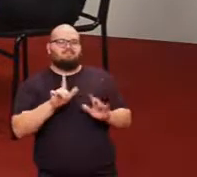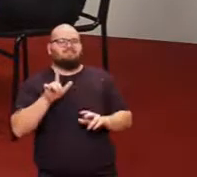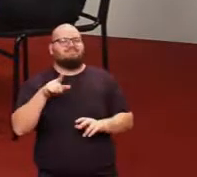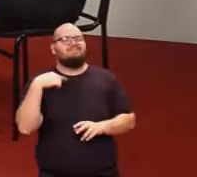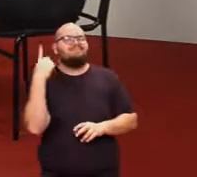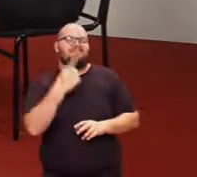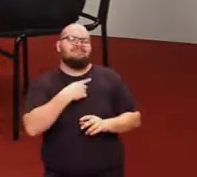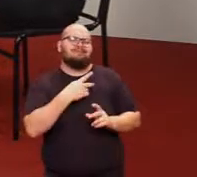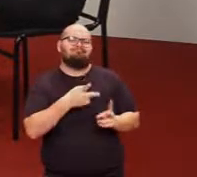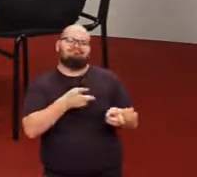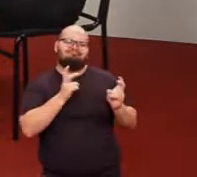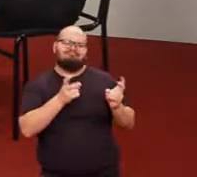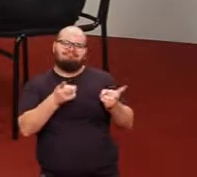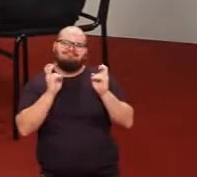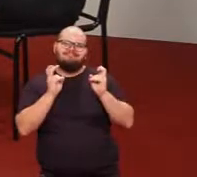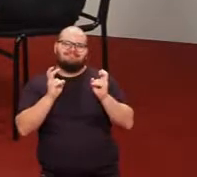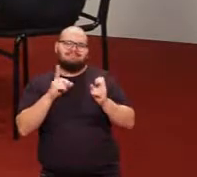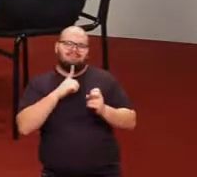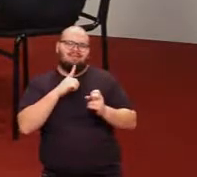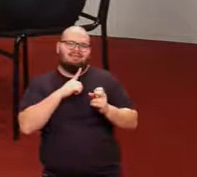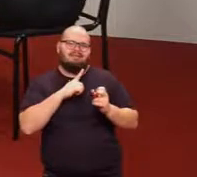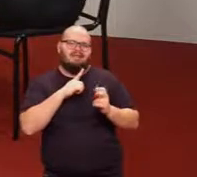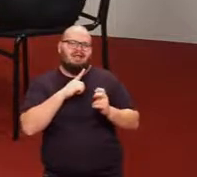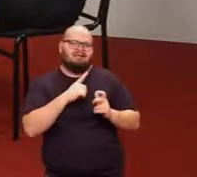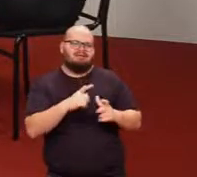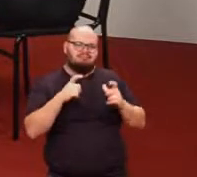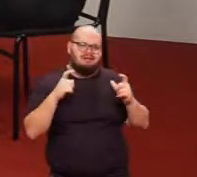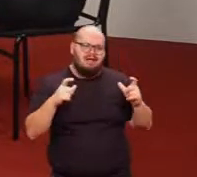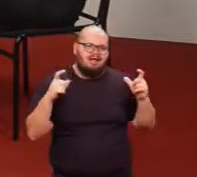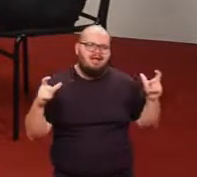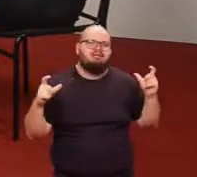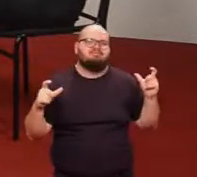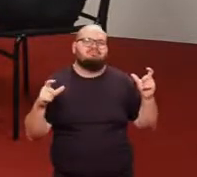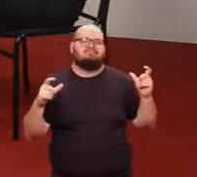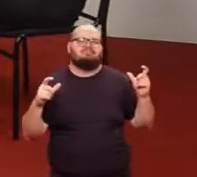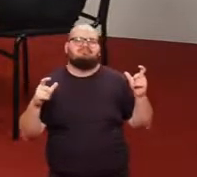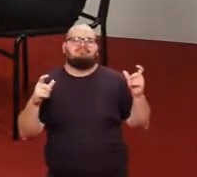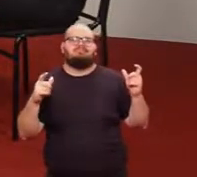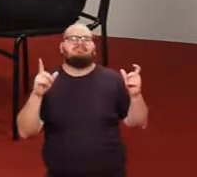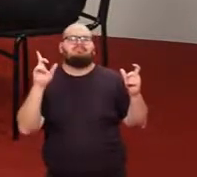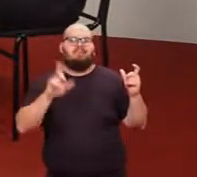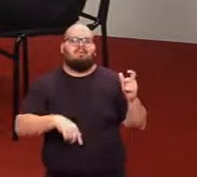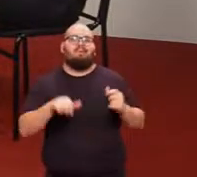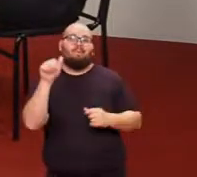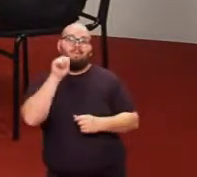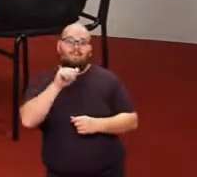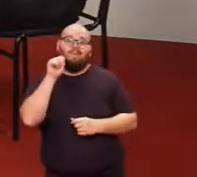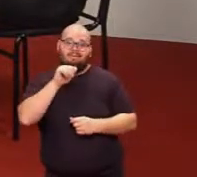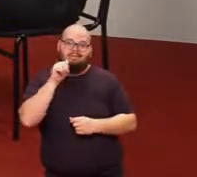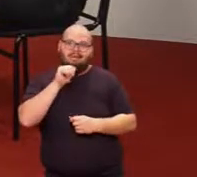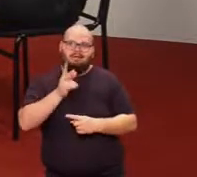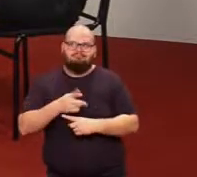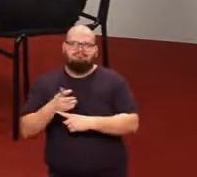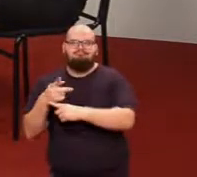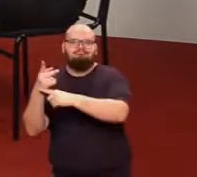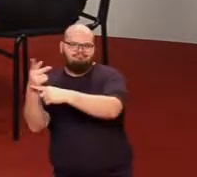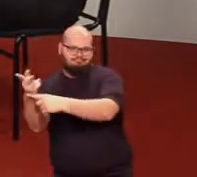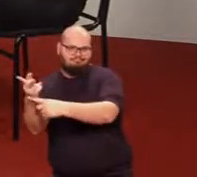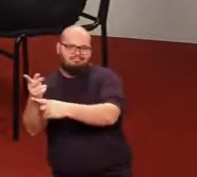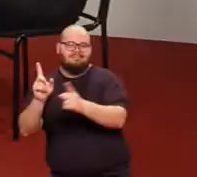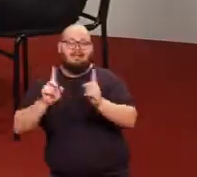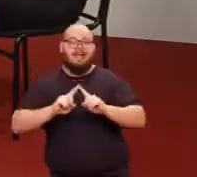Assim, professor, a gente consegue observar que existe uma grande busca para essa técnica de pacientes, sim,